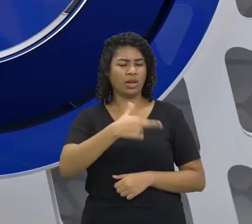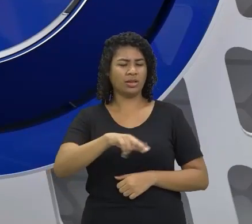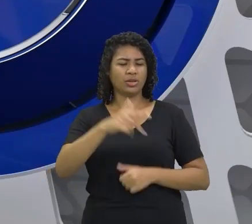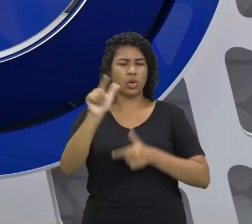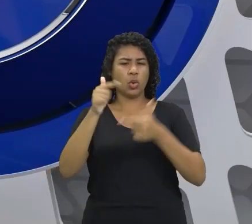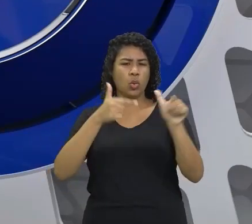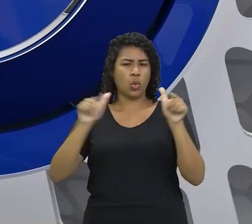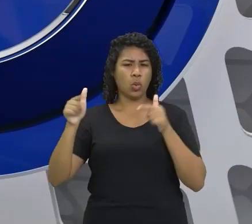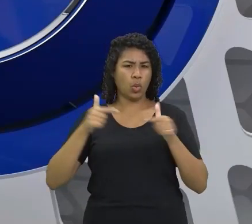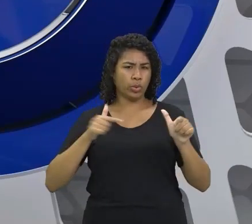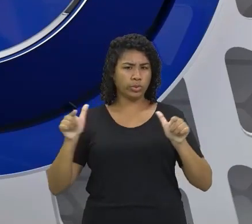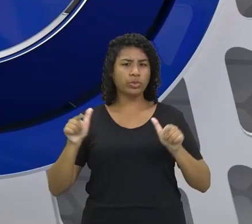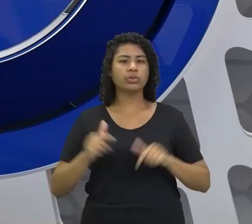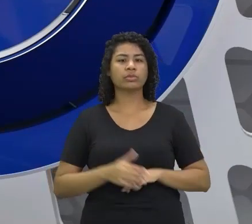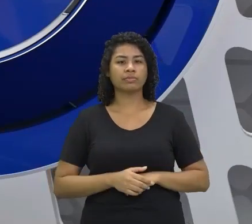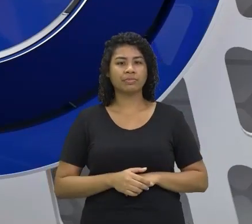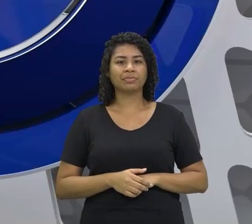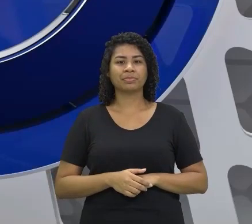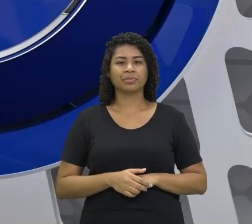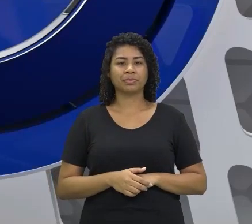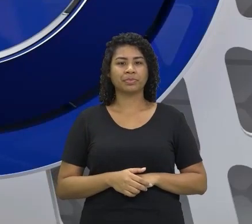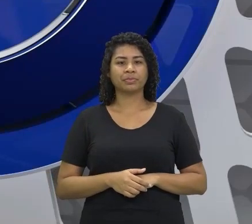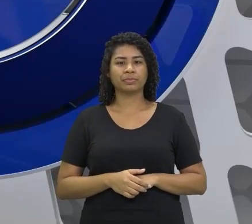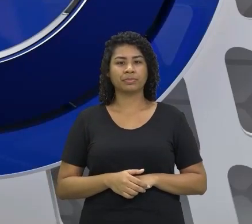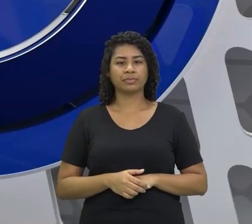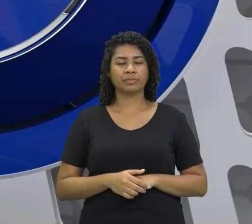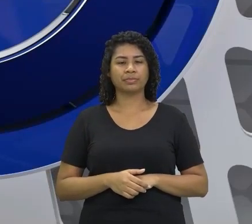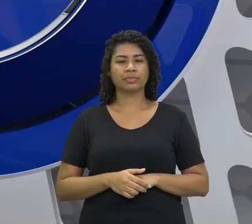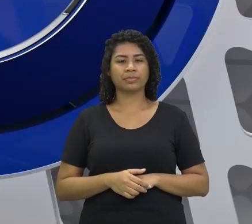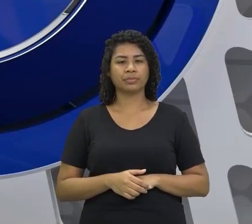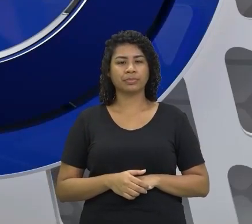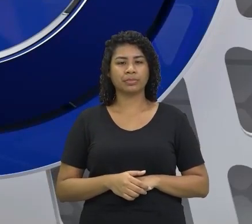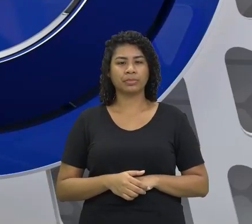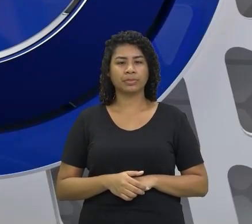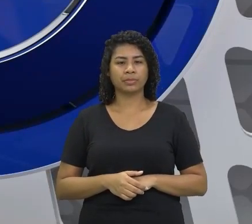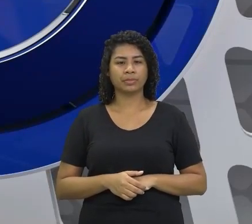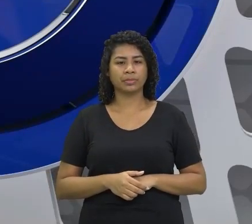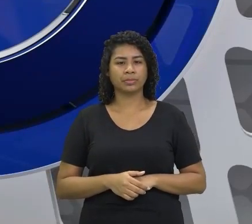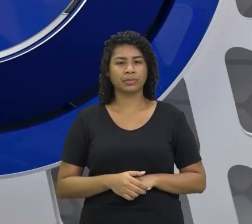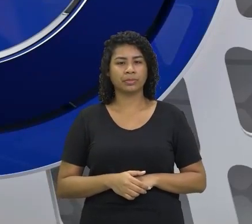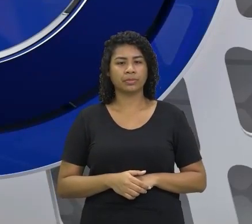outros fenômenos religiosos, devem primeiro ser sedimentado